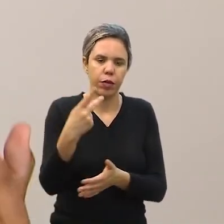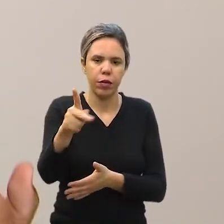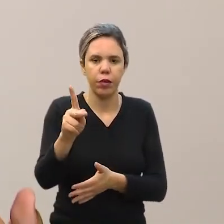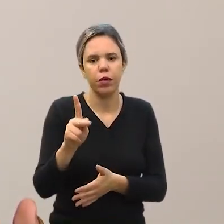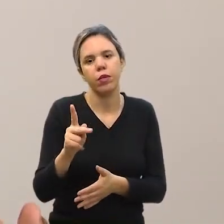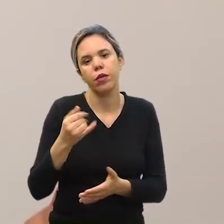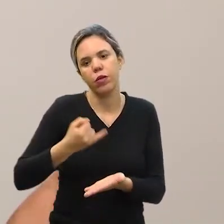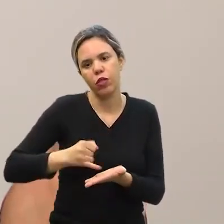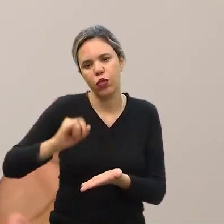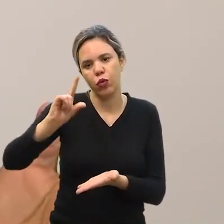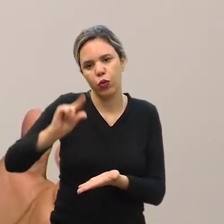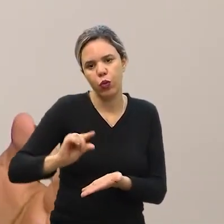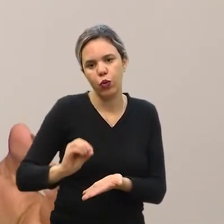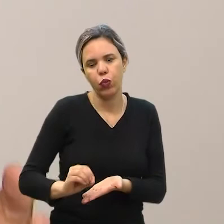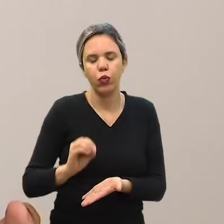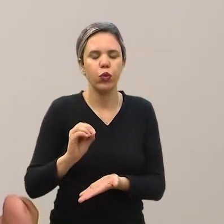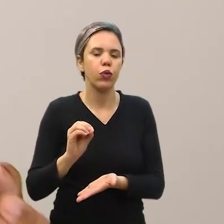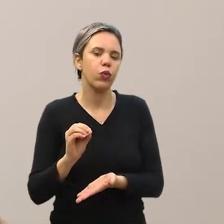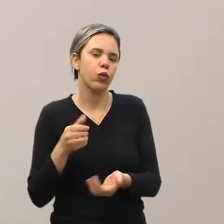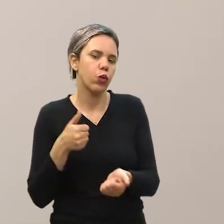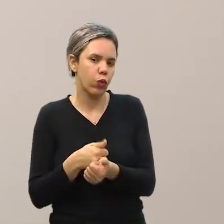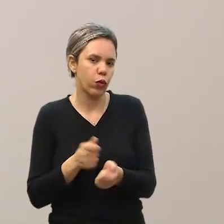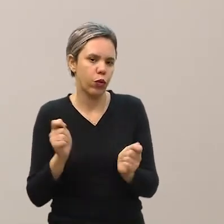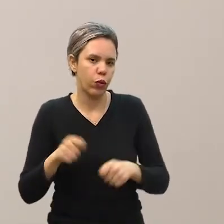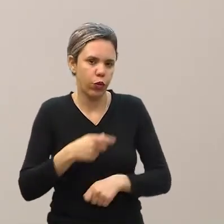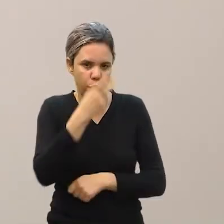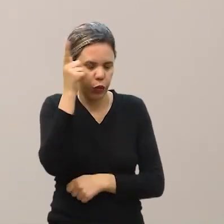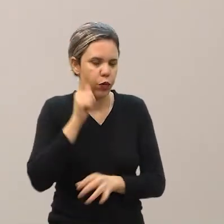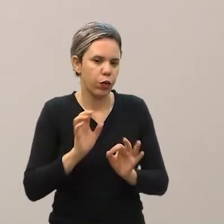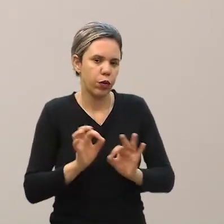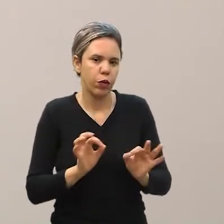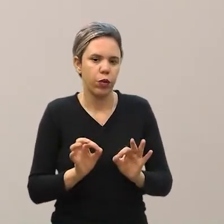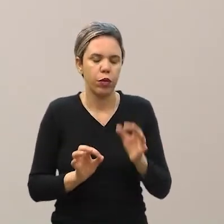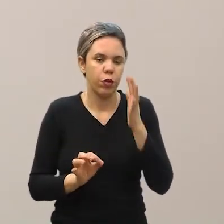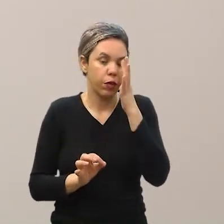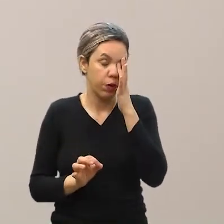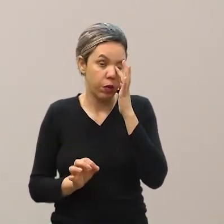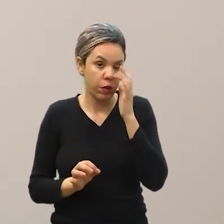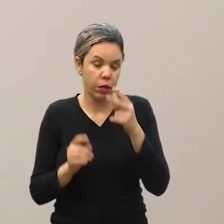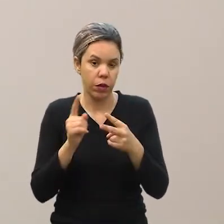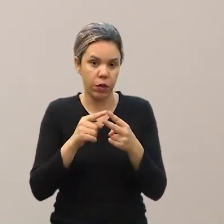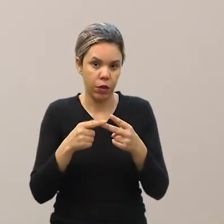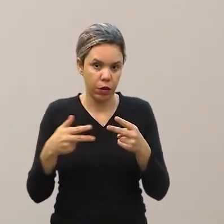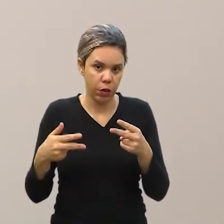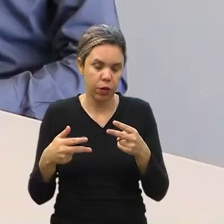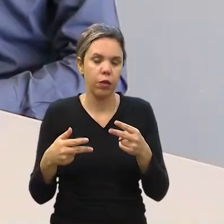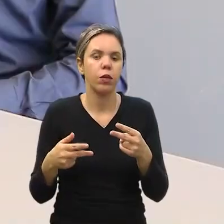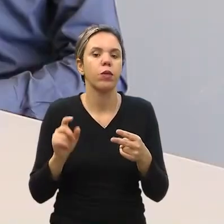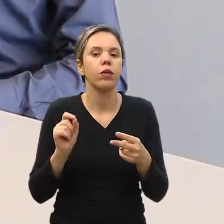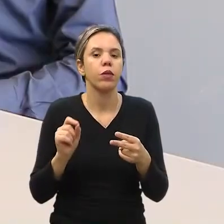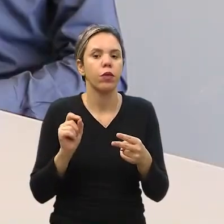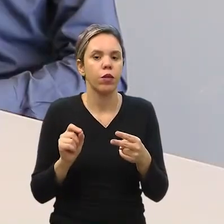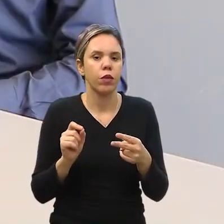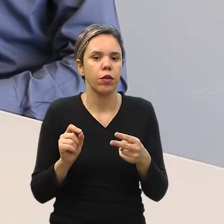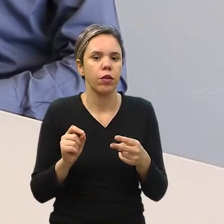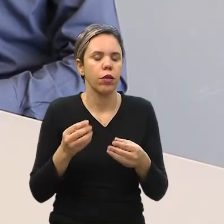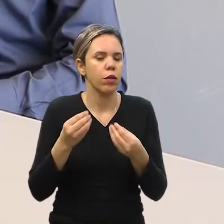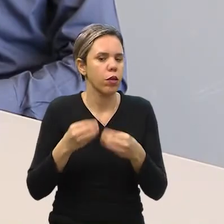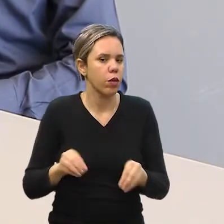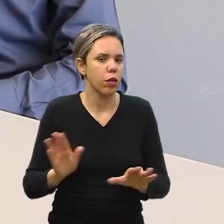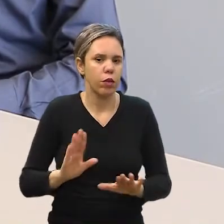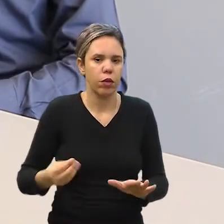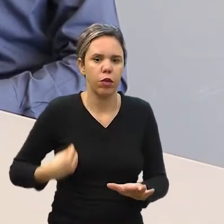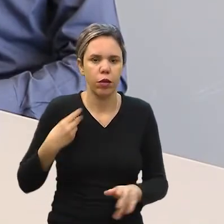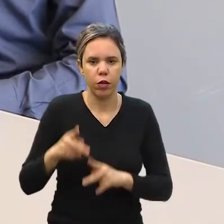aí tem juros zero, é algo mais próximo, a pessoa pode se organizar. Então, são dois cenários em que isso não impacta tanto a